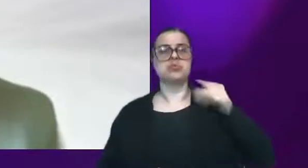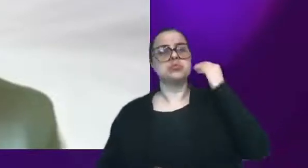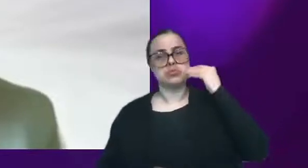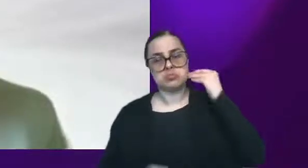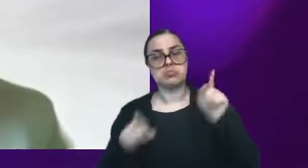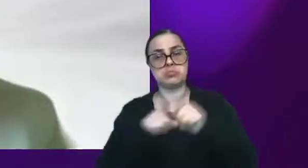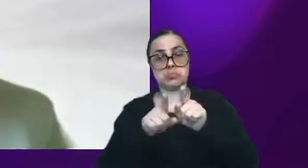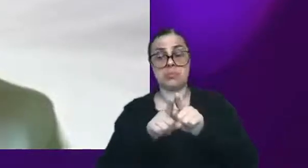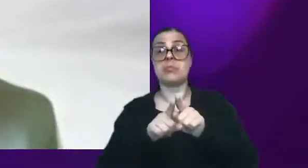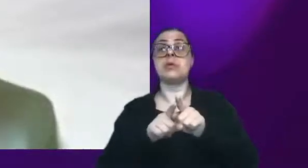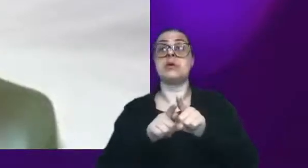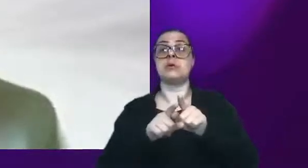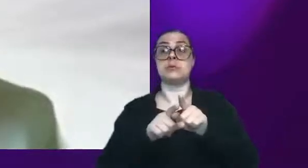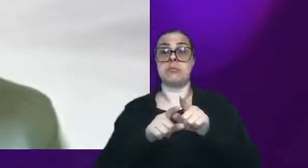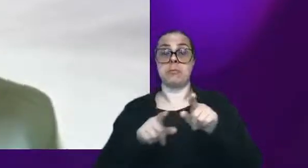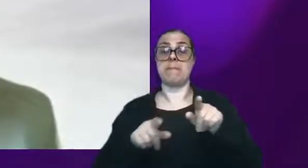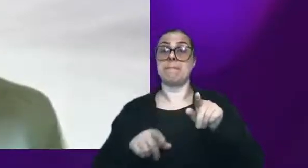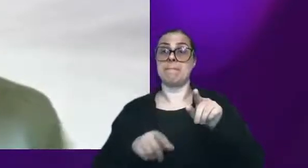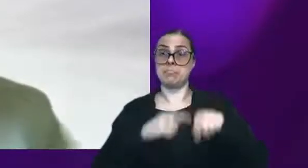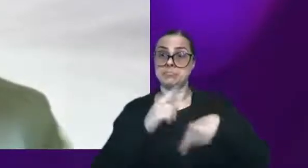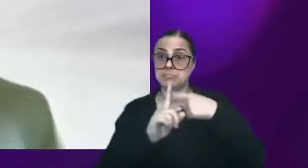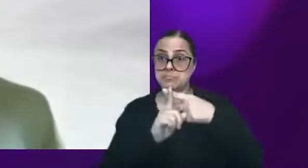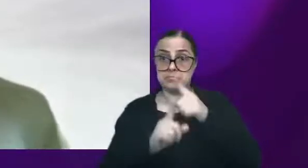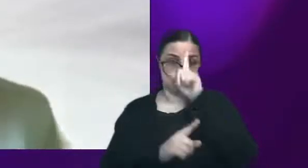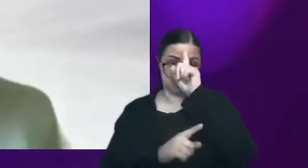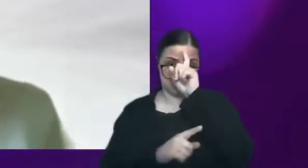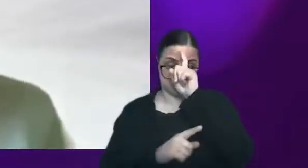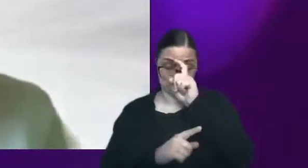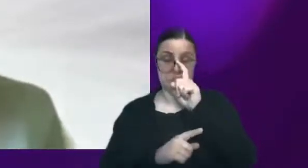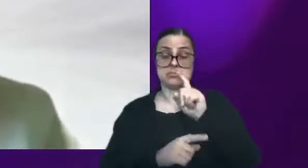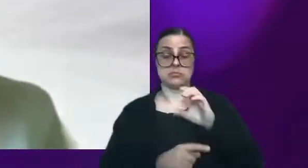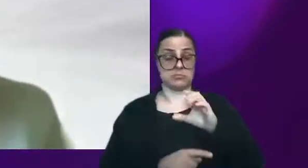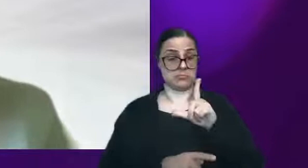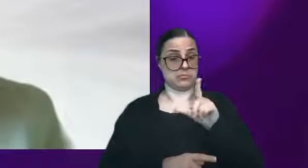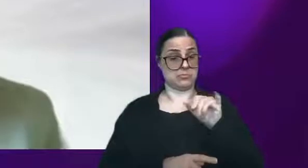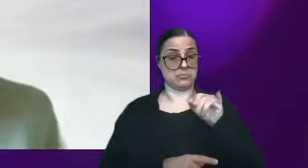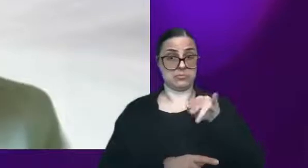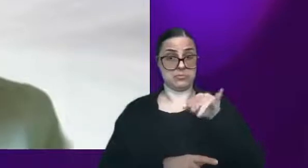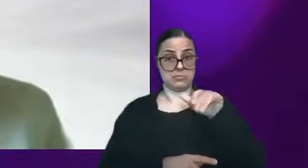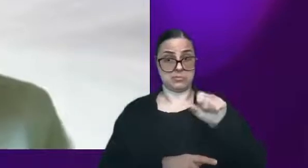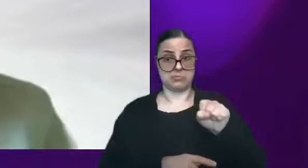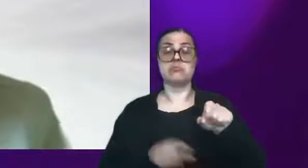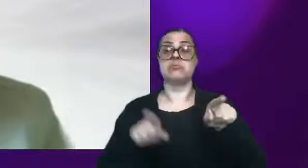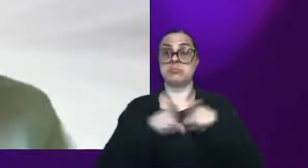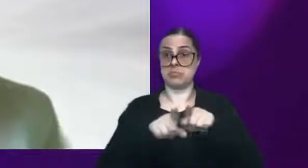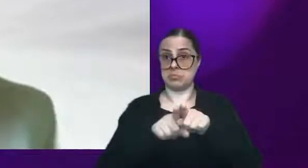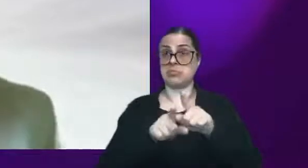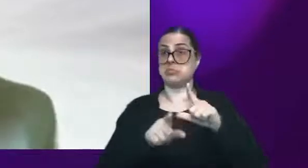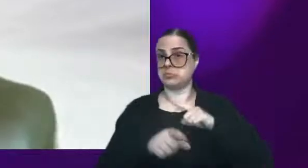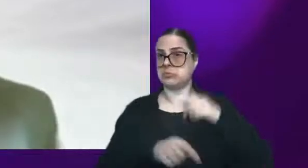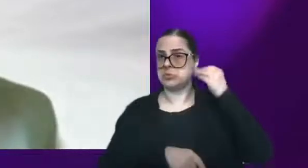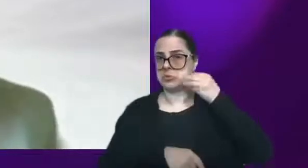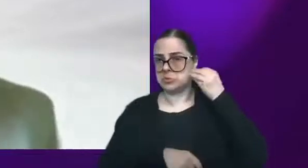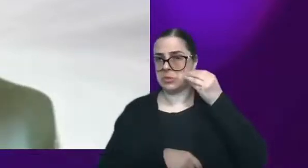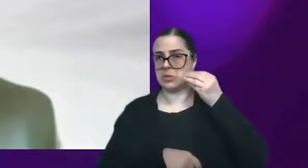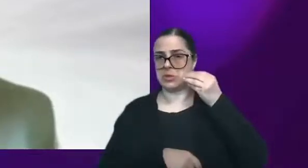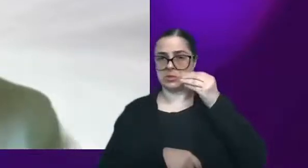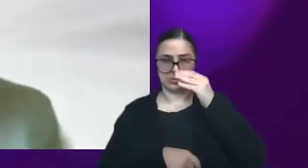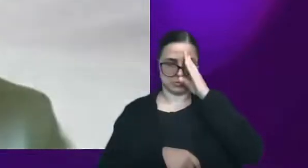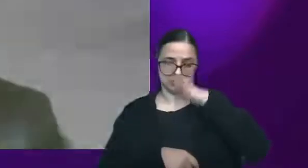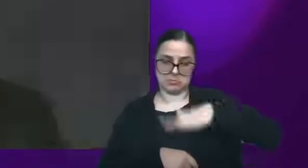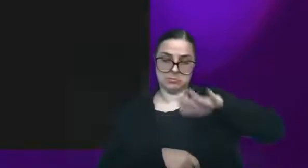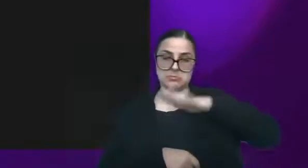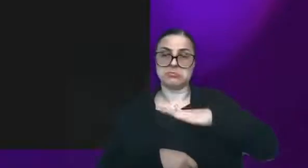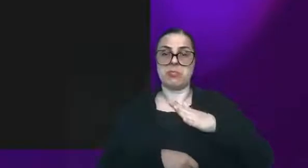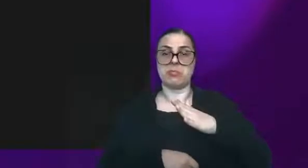experiência em cirurgia laparoscópica e também estão começando a ter a parte robótica. Então, também é uma satisfação ter o Fabrício